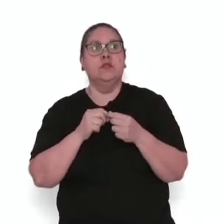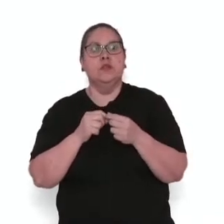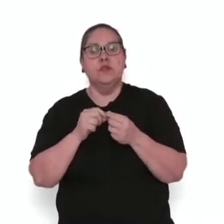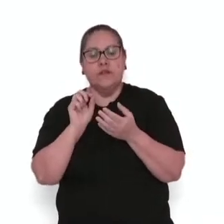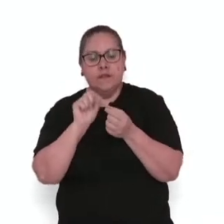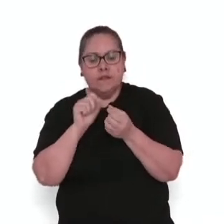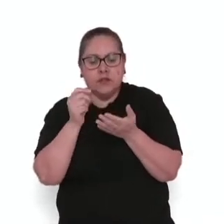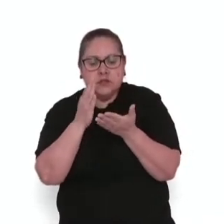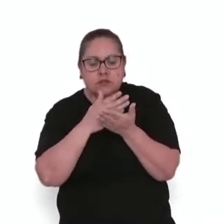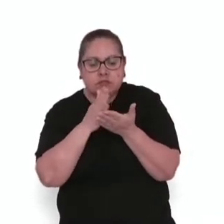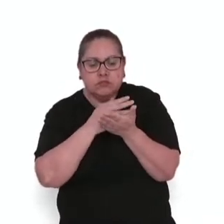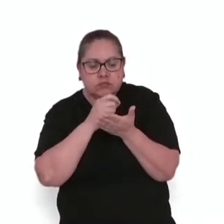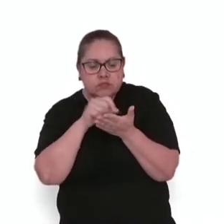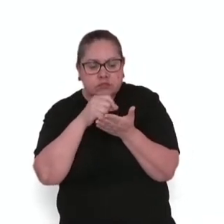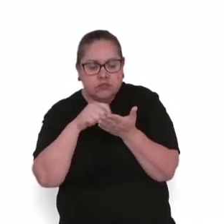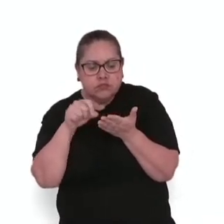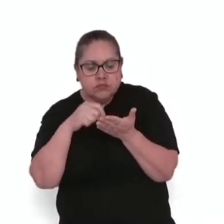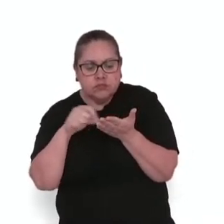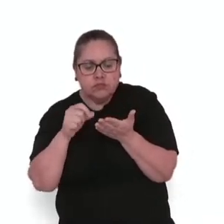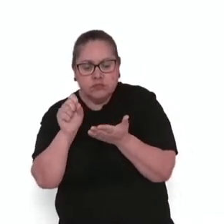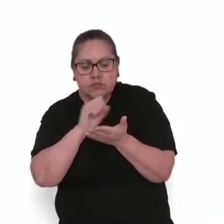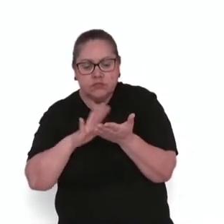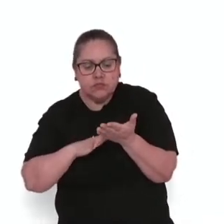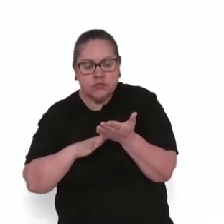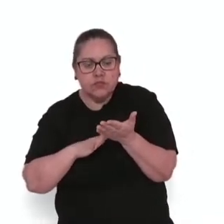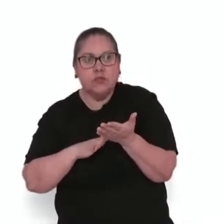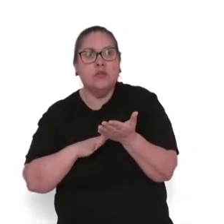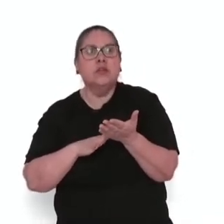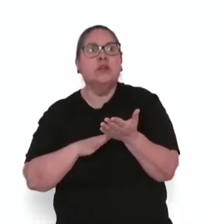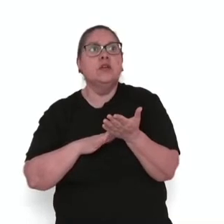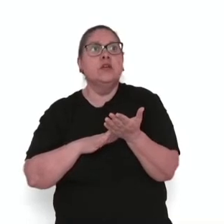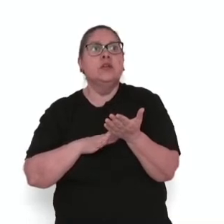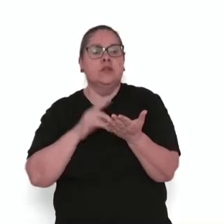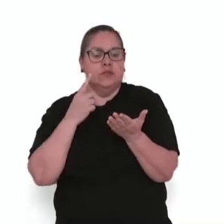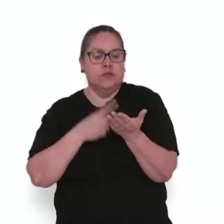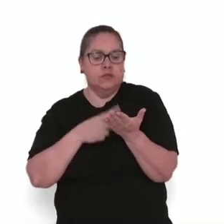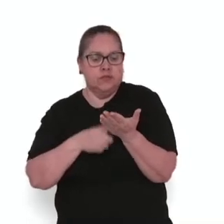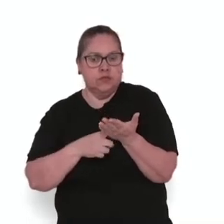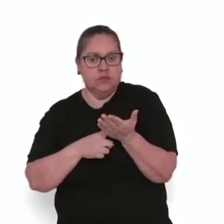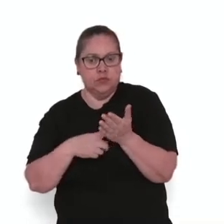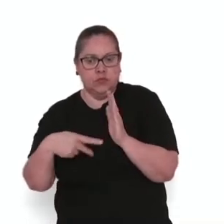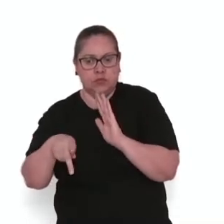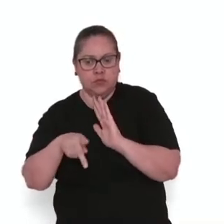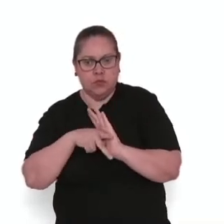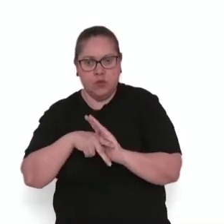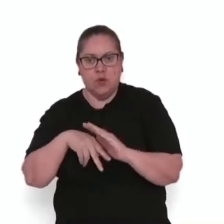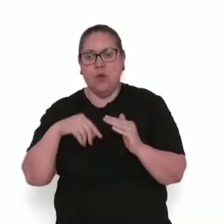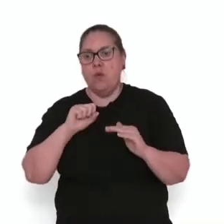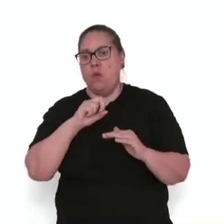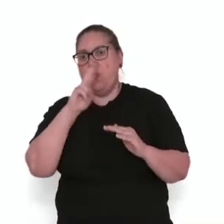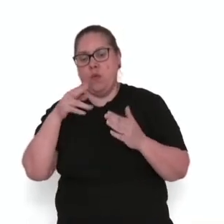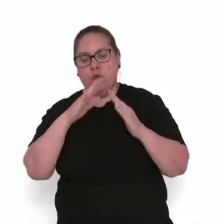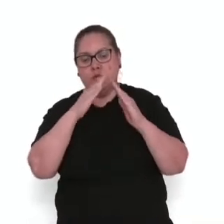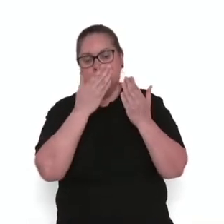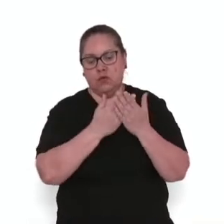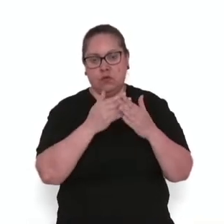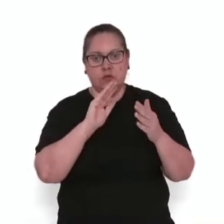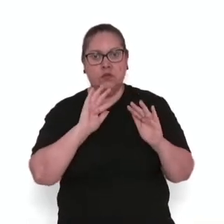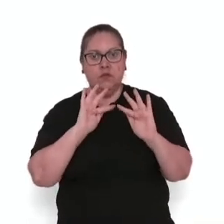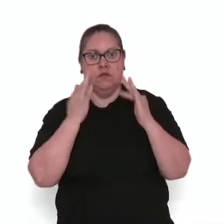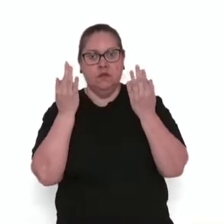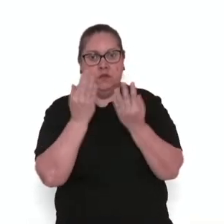erros de novo, né? Não conseguir fazer algo, não vou ficar tentando colocar a culpa no cachorro, na família, nos amigos.